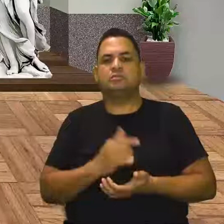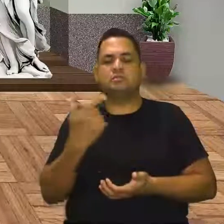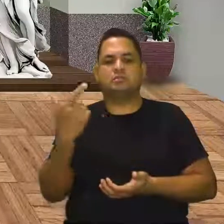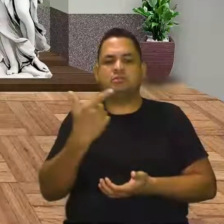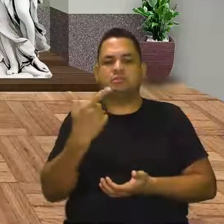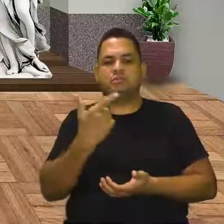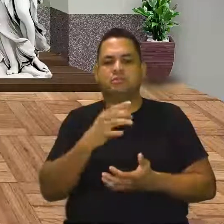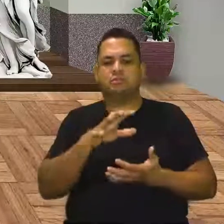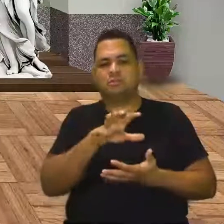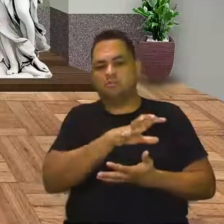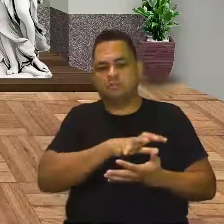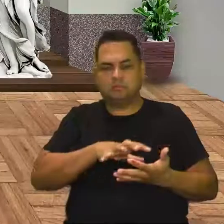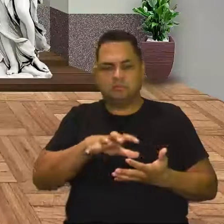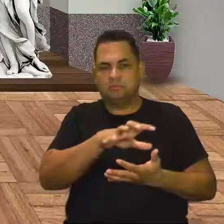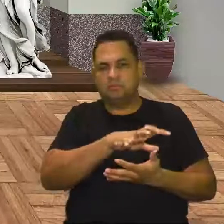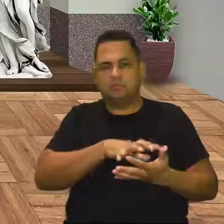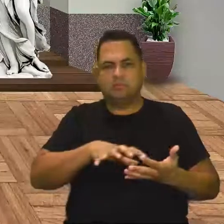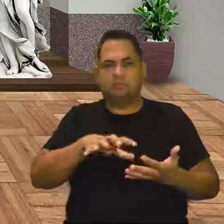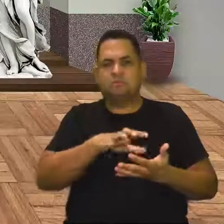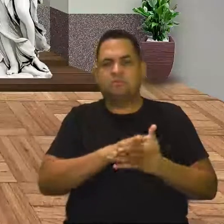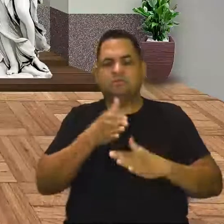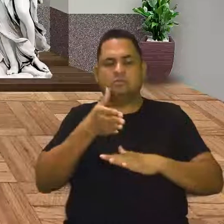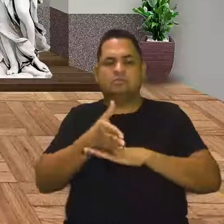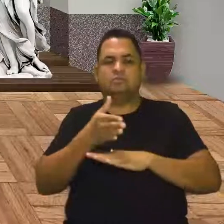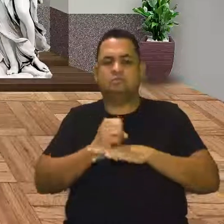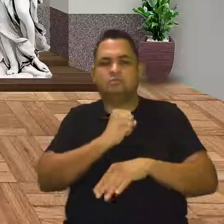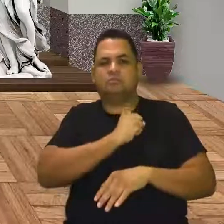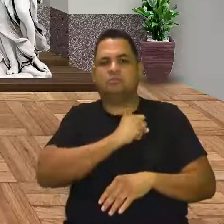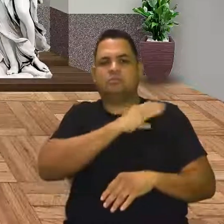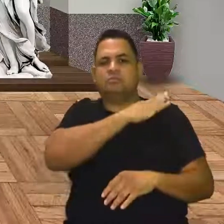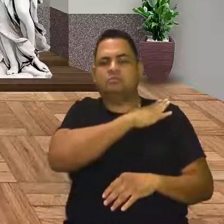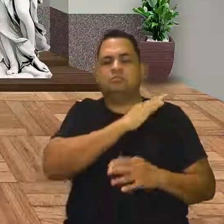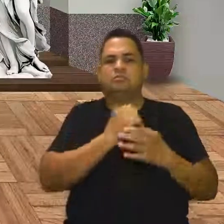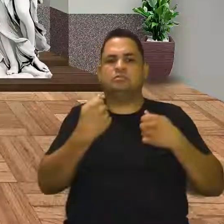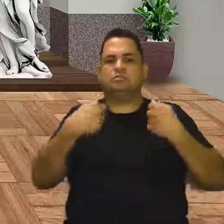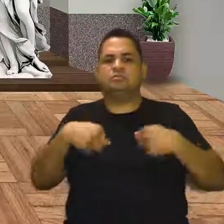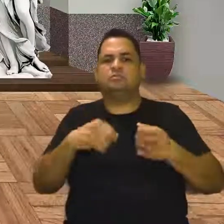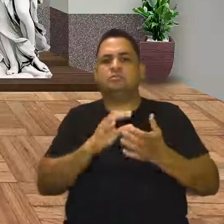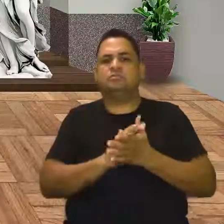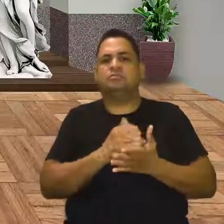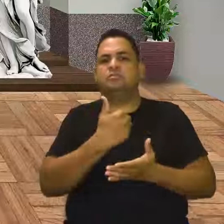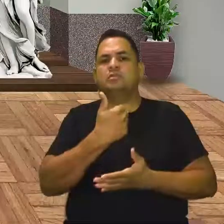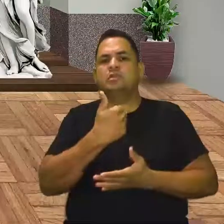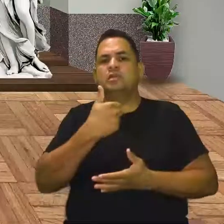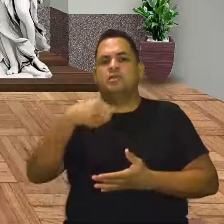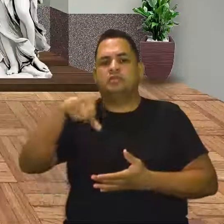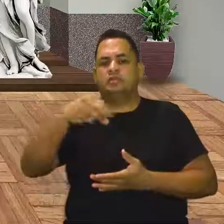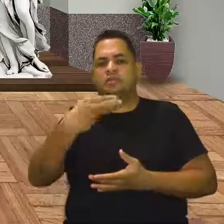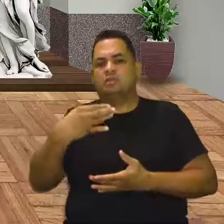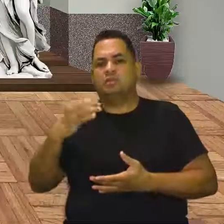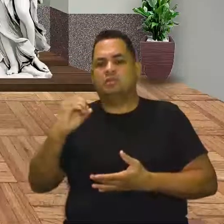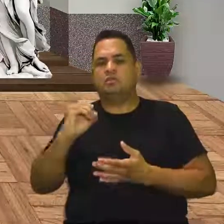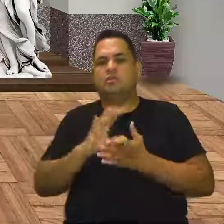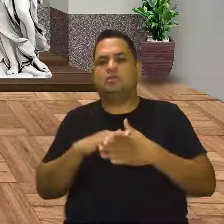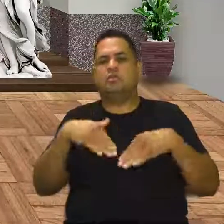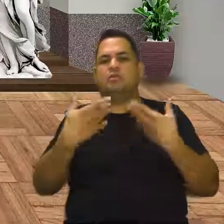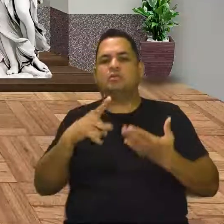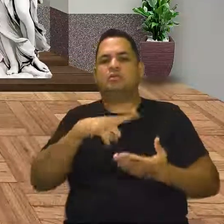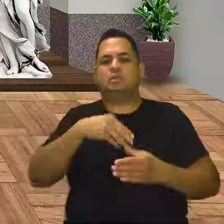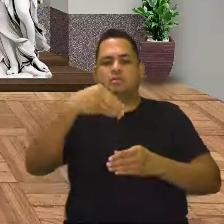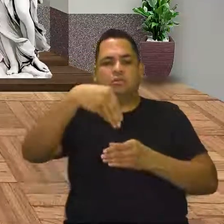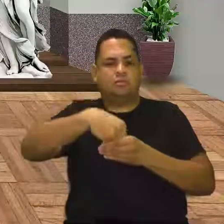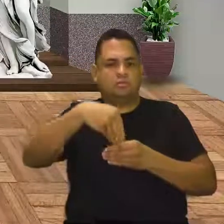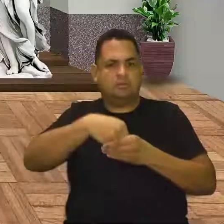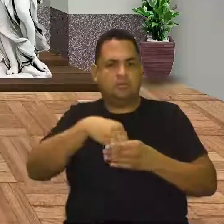segundo movimento, a segunda participação dos militares no poder, vai ser em 1930, quando vai haver uma